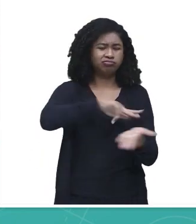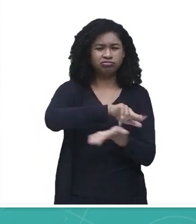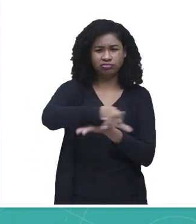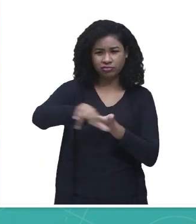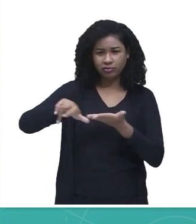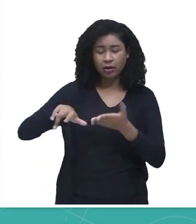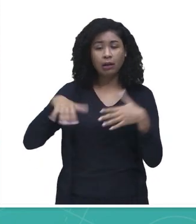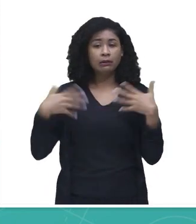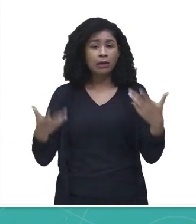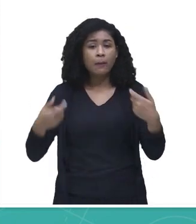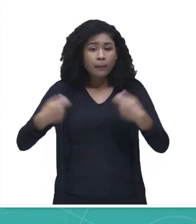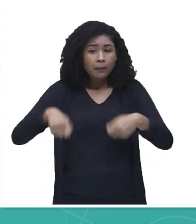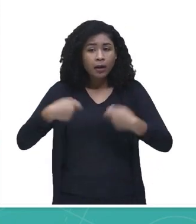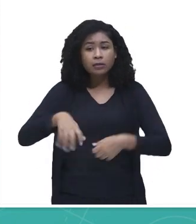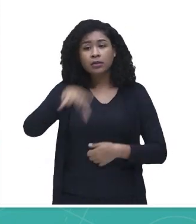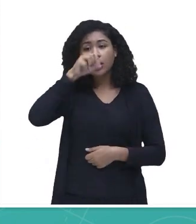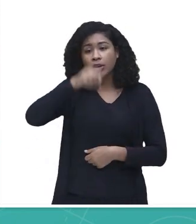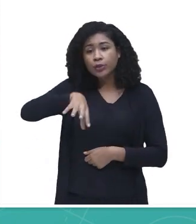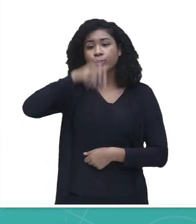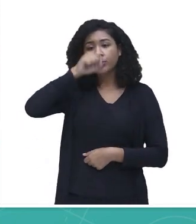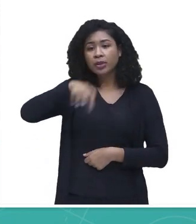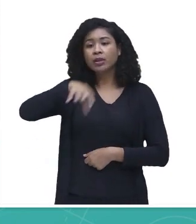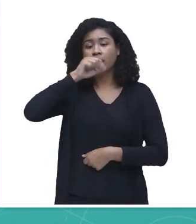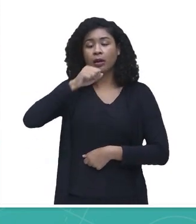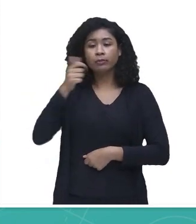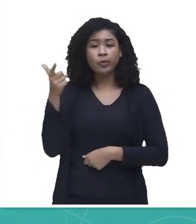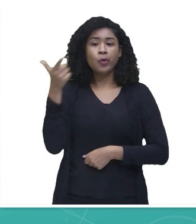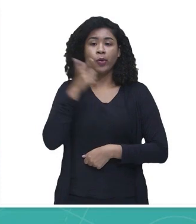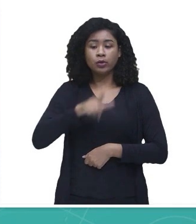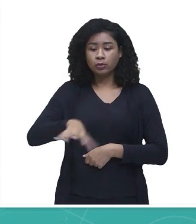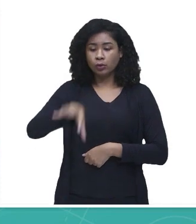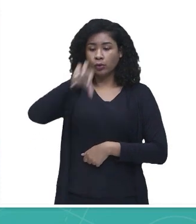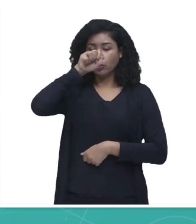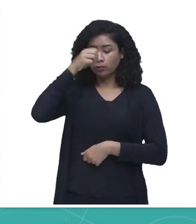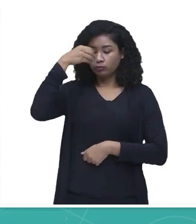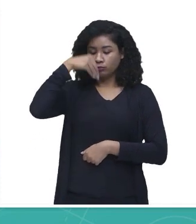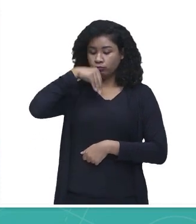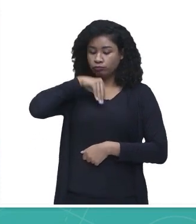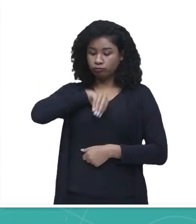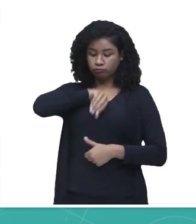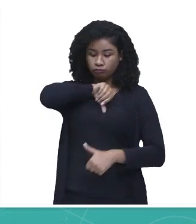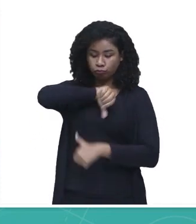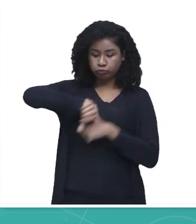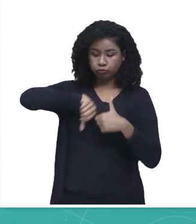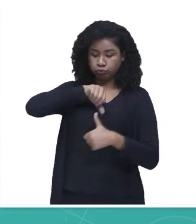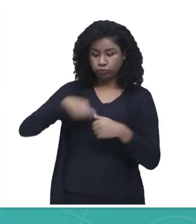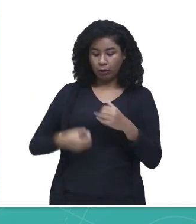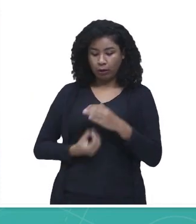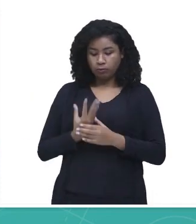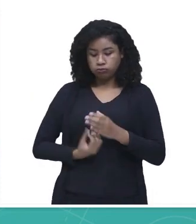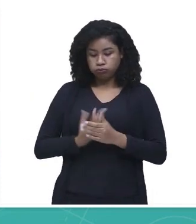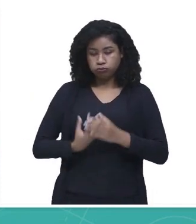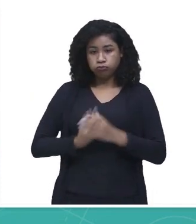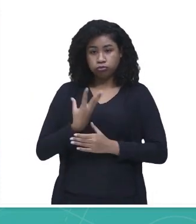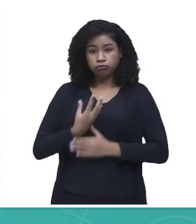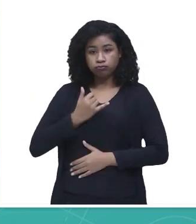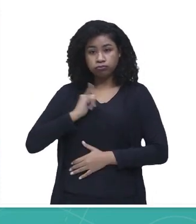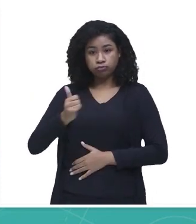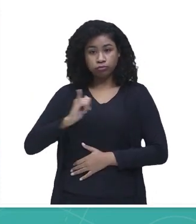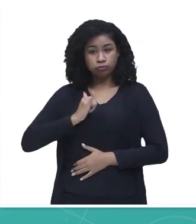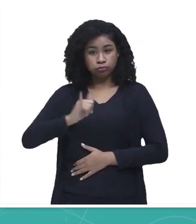ter energia para sobreviver, tá bom? Então, por isso que quando as pessoas, às vezes, têm alguma situação em que elas ficam um tempo